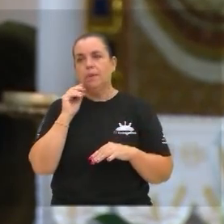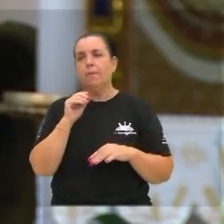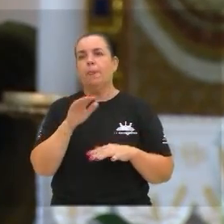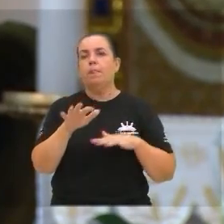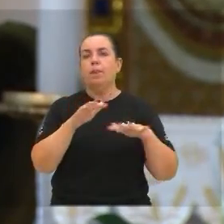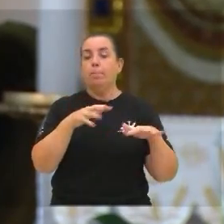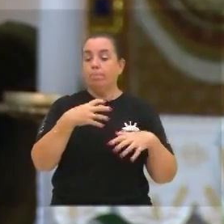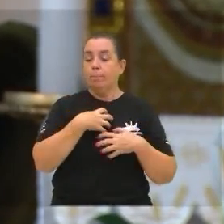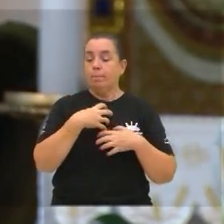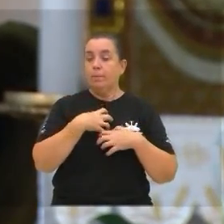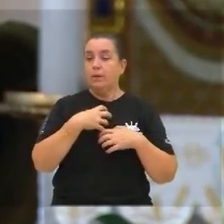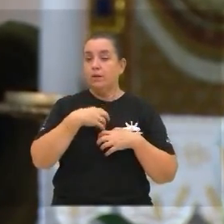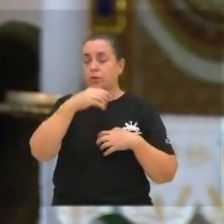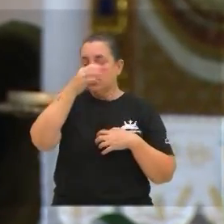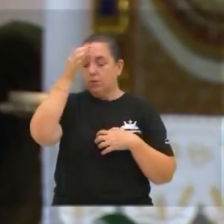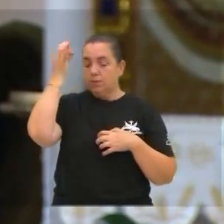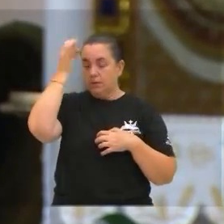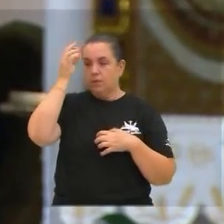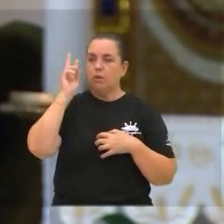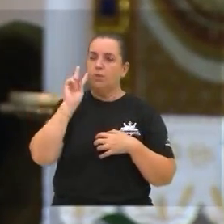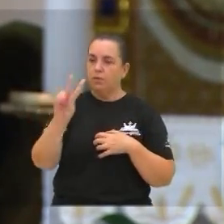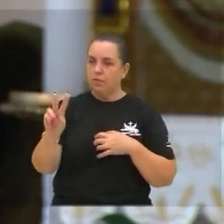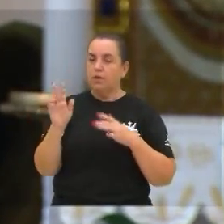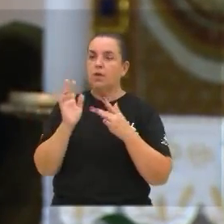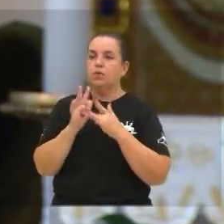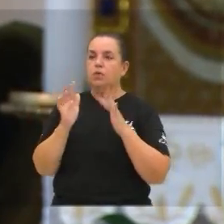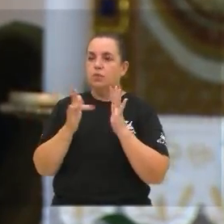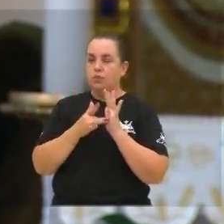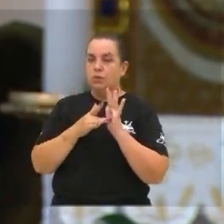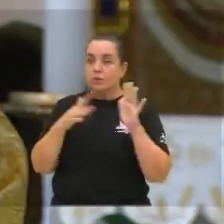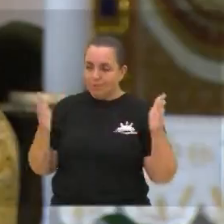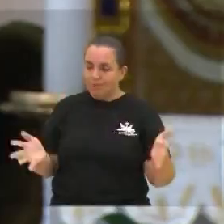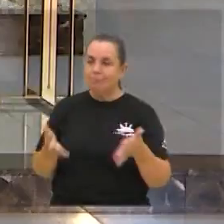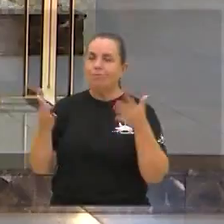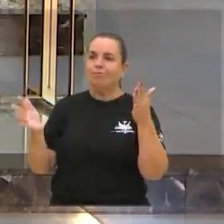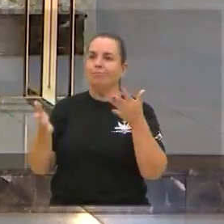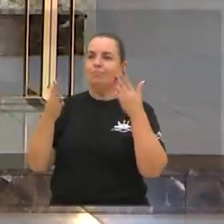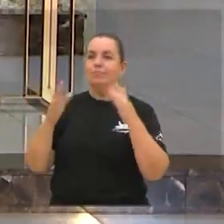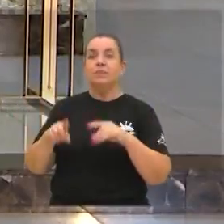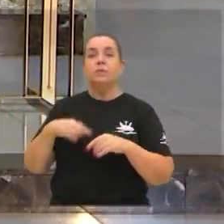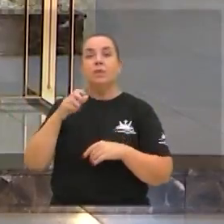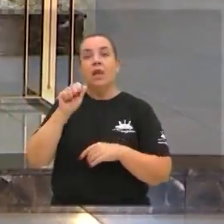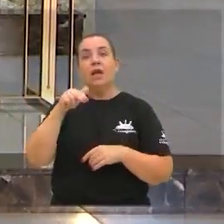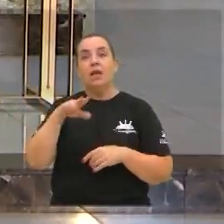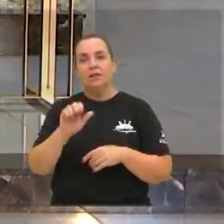movido pelo Espírito Santo, Simeão reconhece e exulta. Depois Ana.